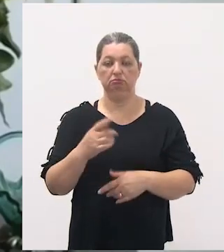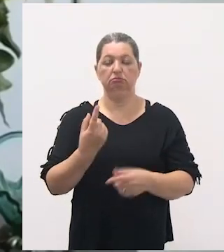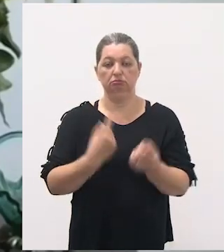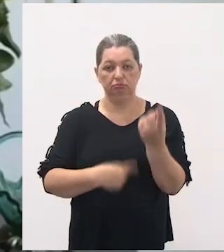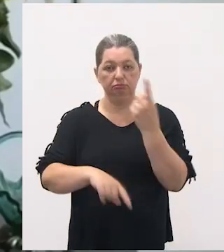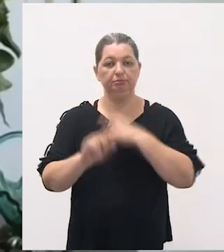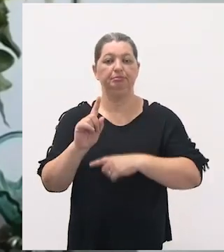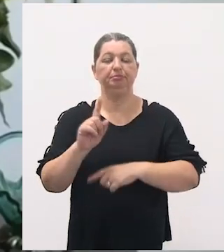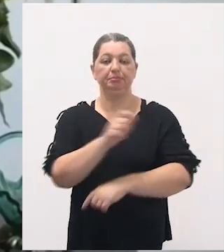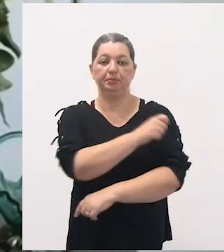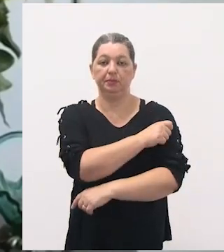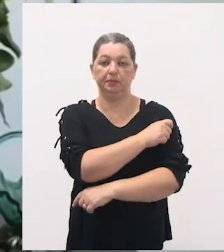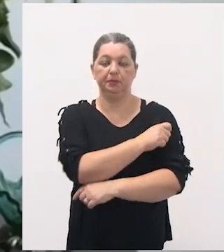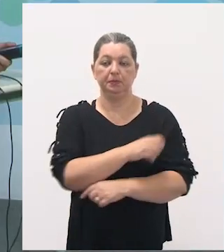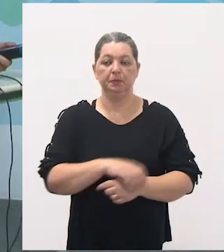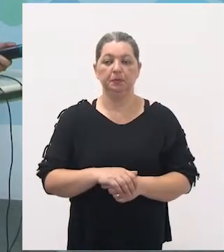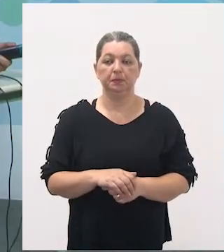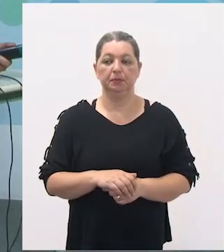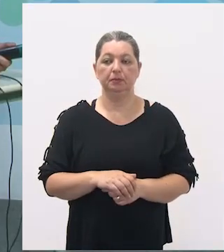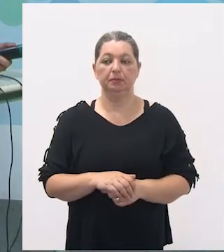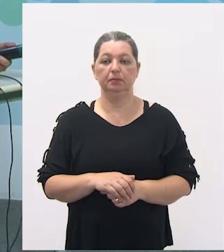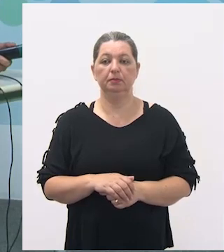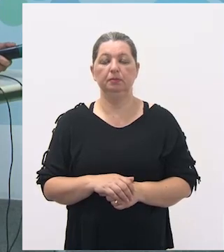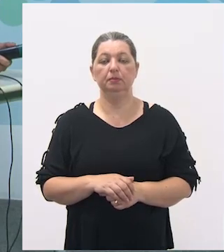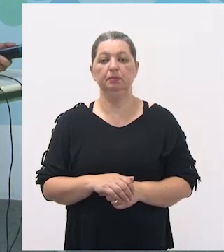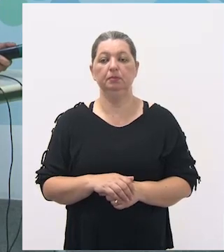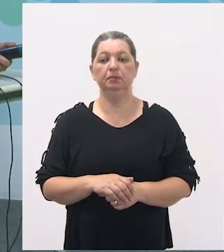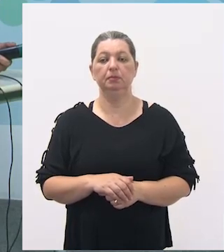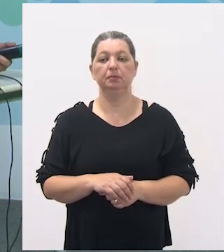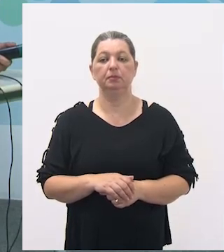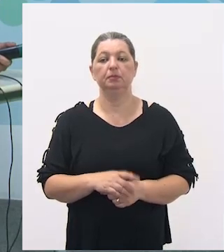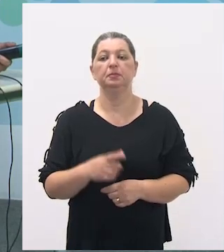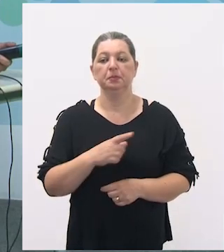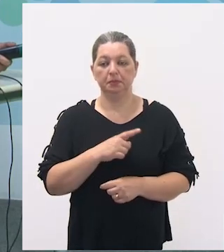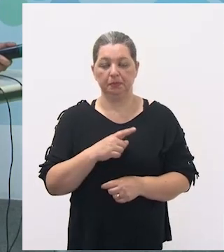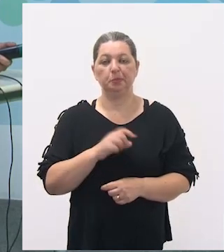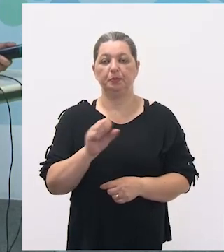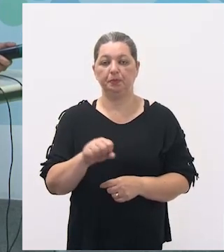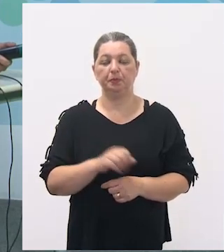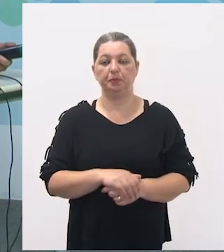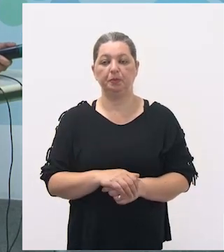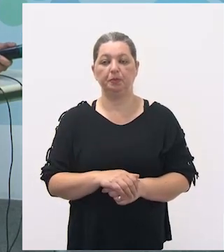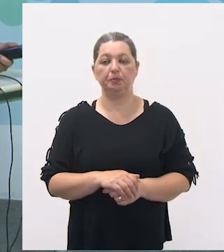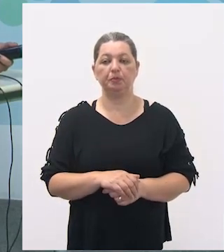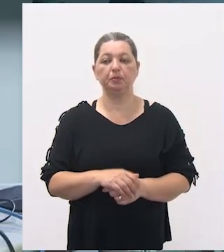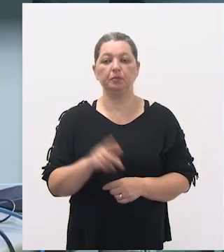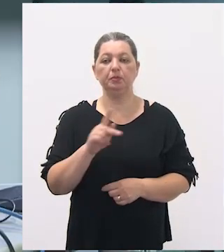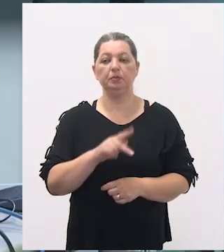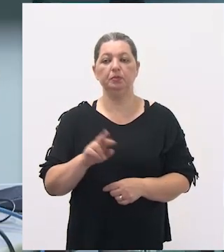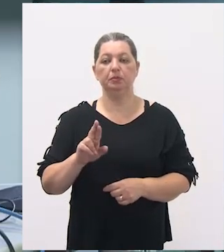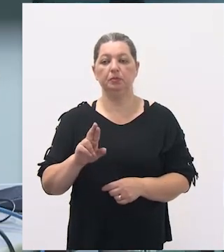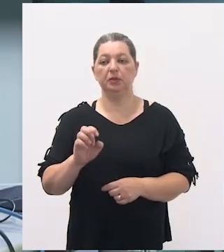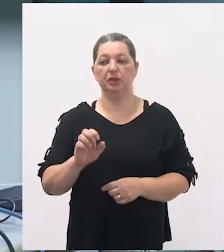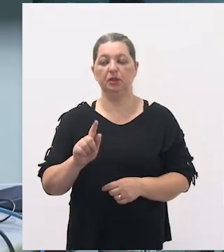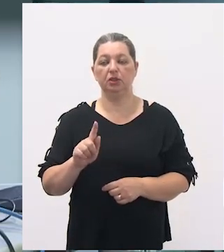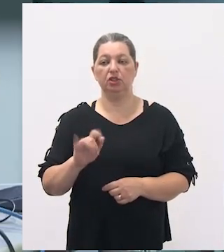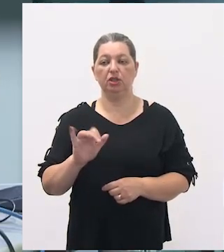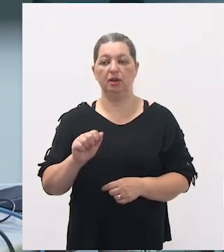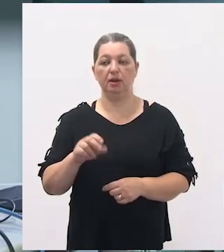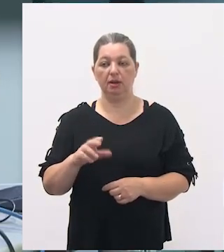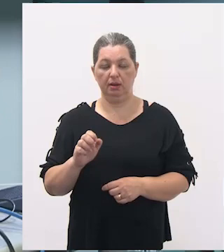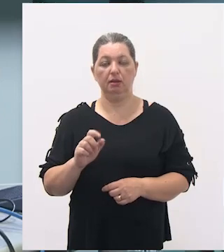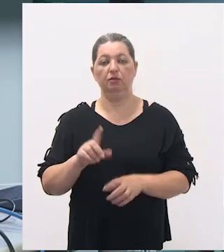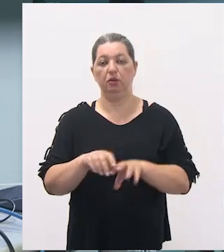alunos. Mais alguma coisa? Temos sim. A professora Regiane coloca que a formação